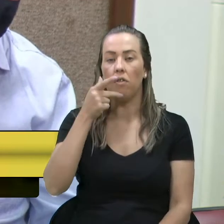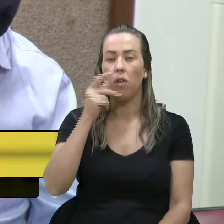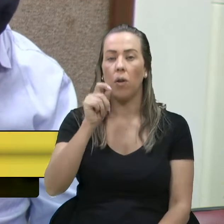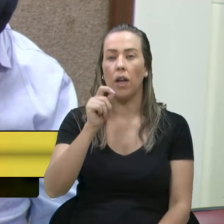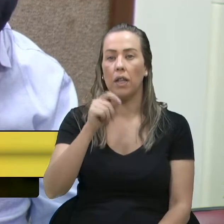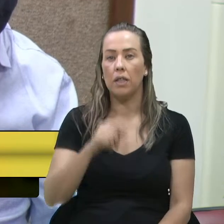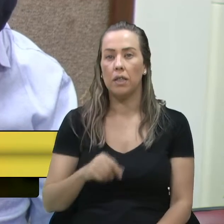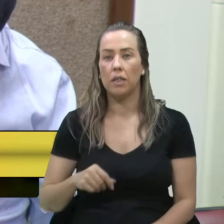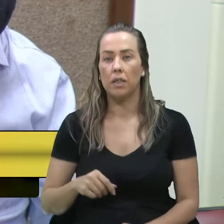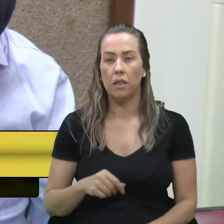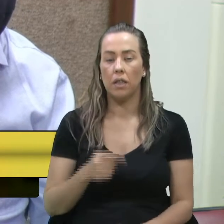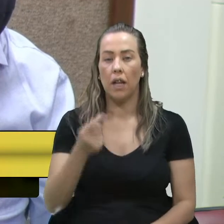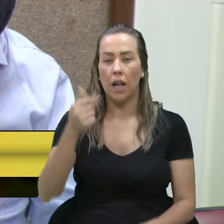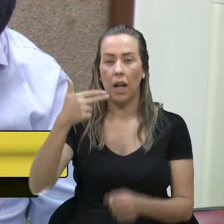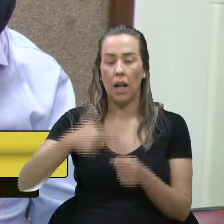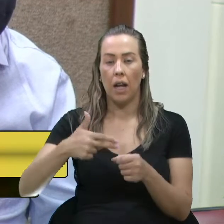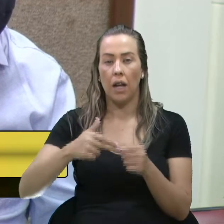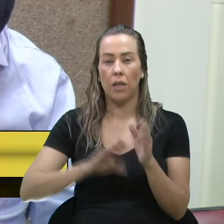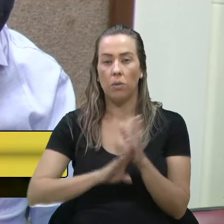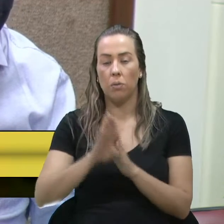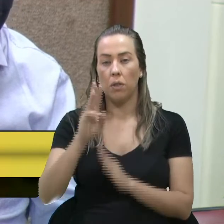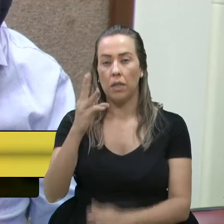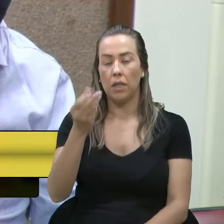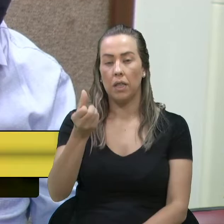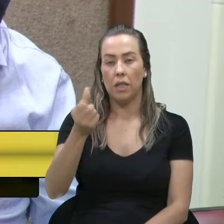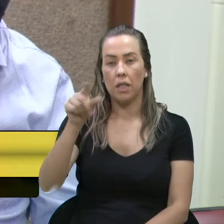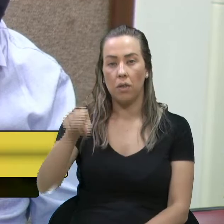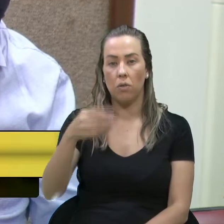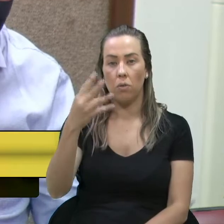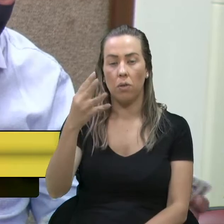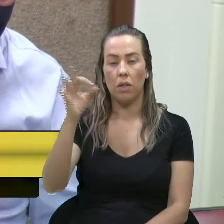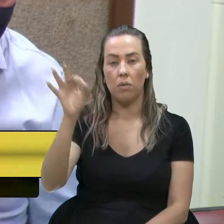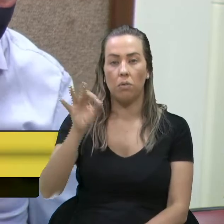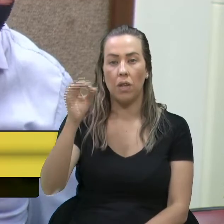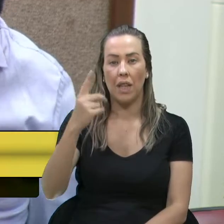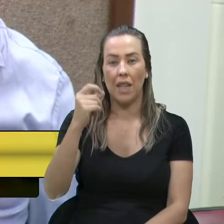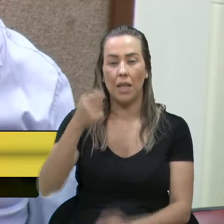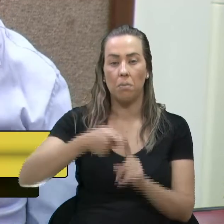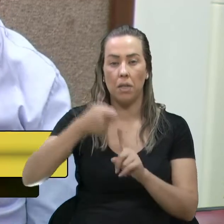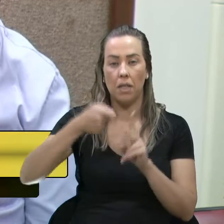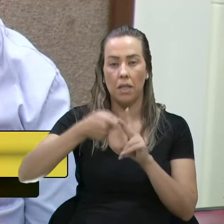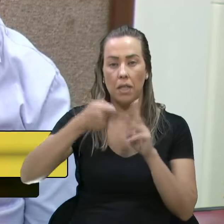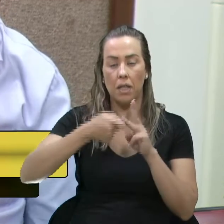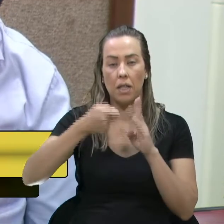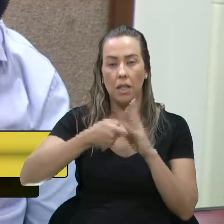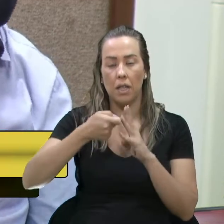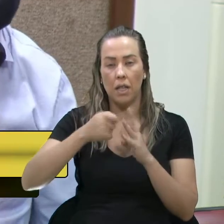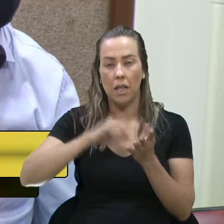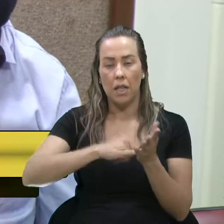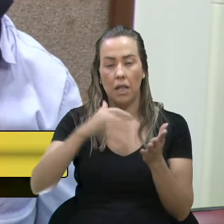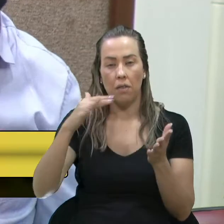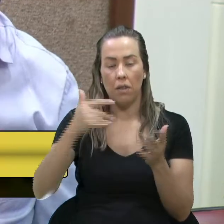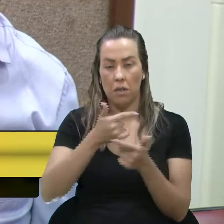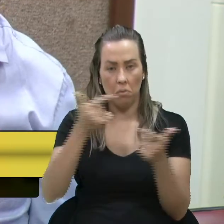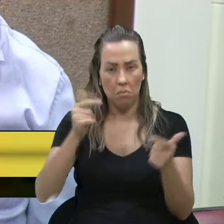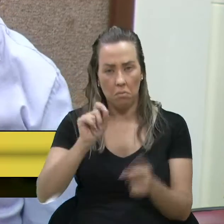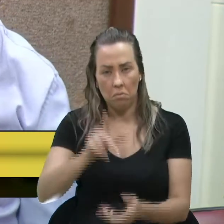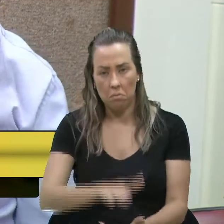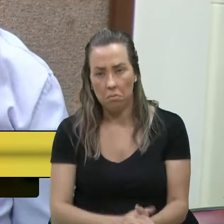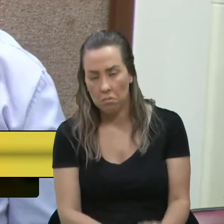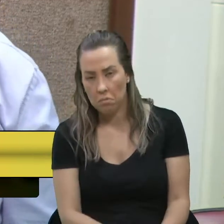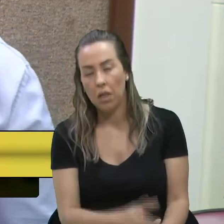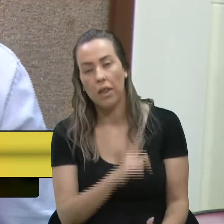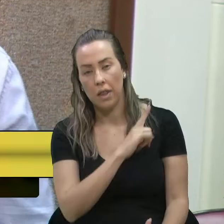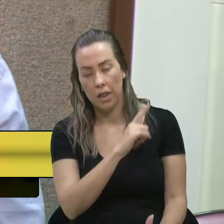seguinte: preço da gasolina aumentou 36,4% nos últimos 10 meses. Tem inflação? Não tem.